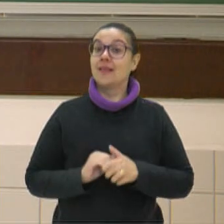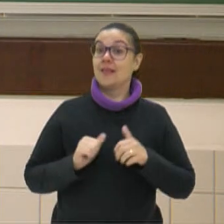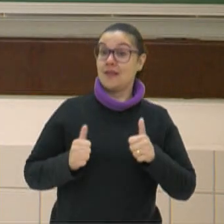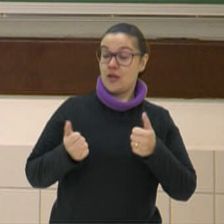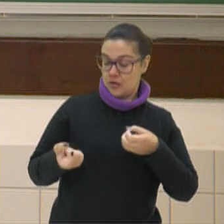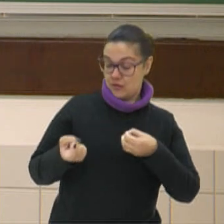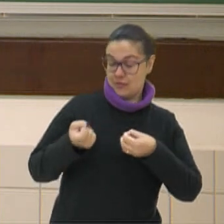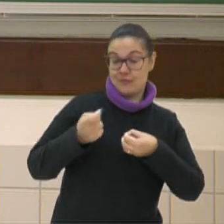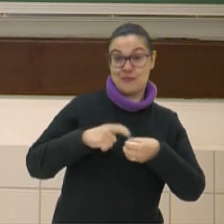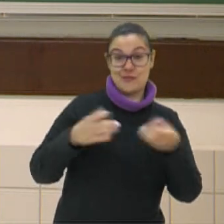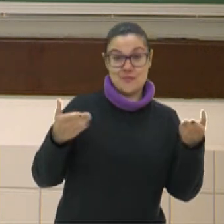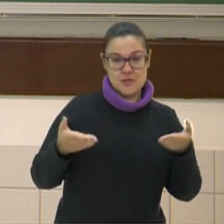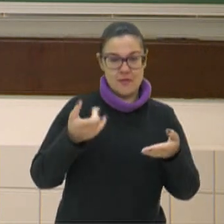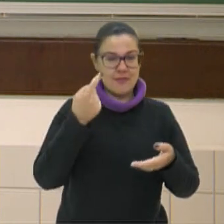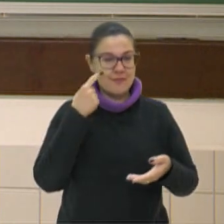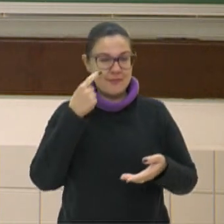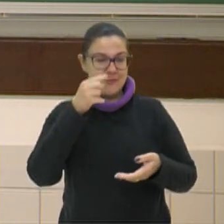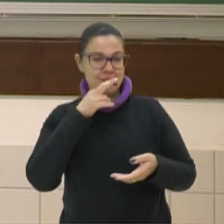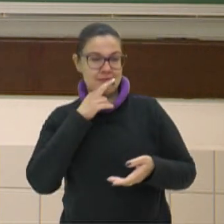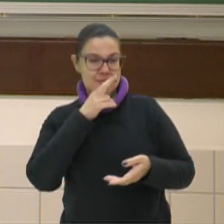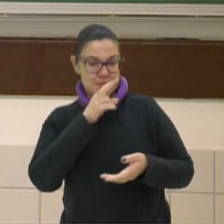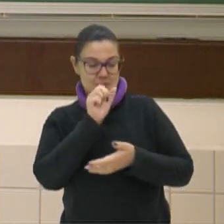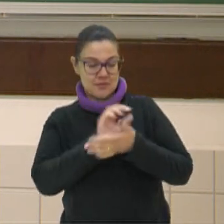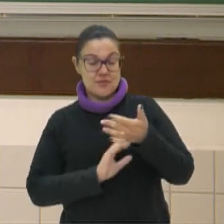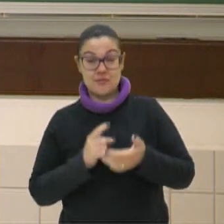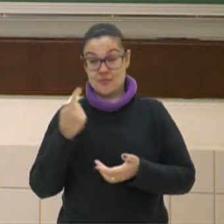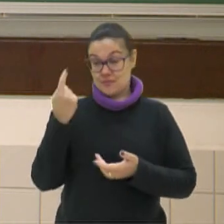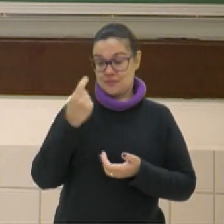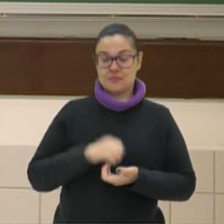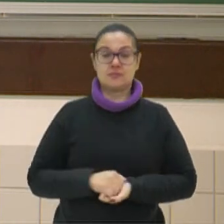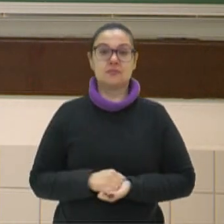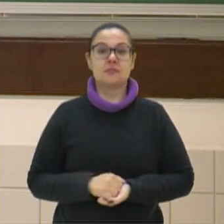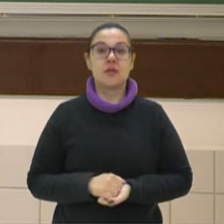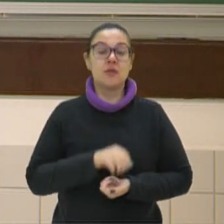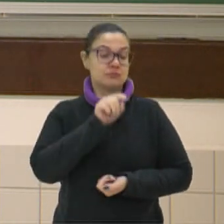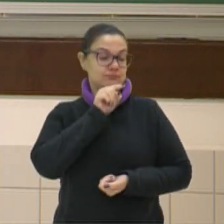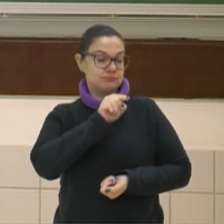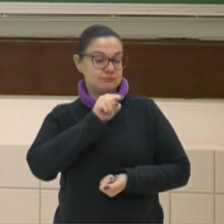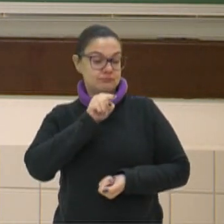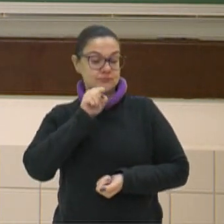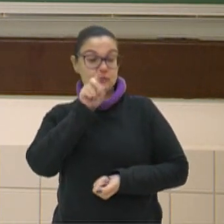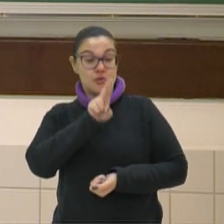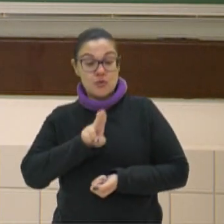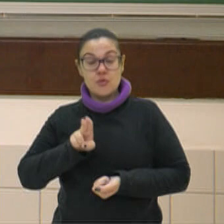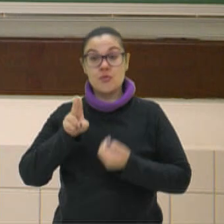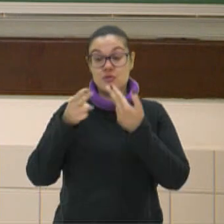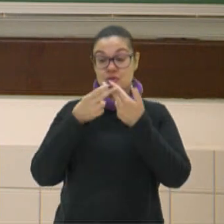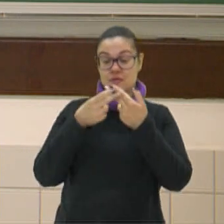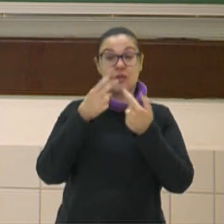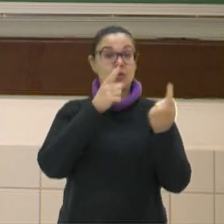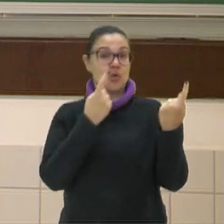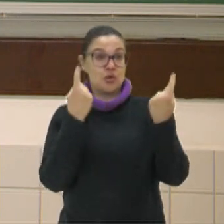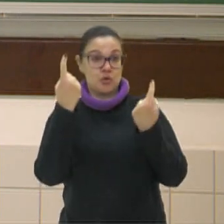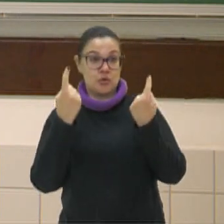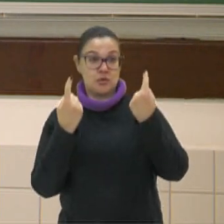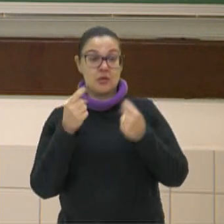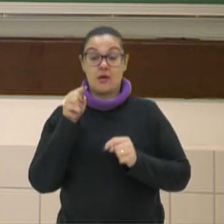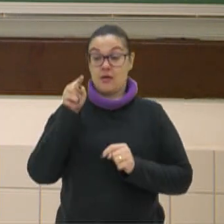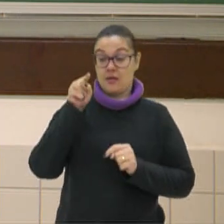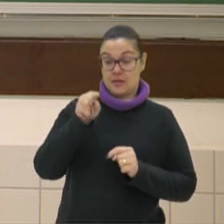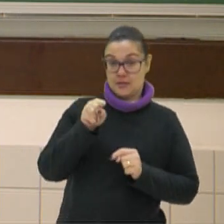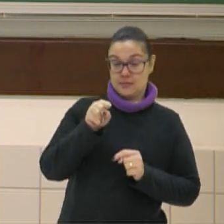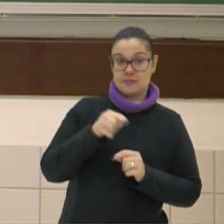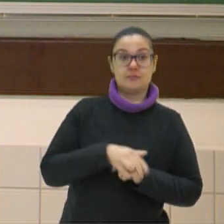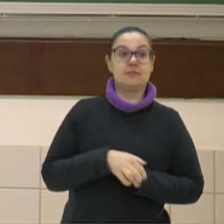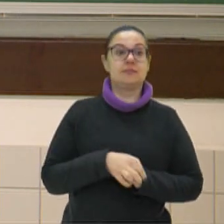Daí, galera, voltamos. Vamos ver então a resposta da atividade 1. As reticências foram utilizadas nos dois casos, antes de